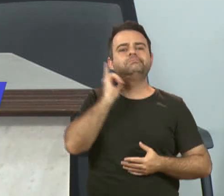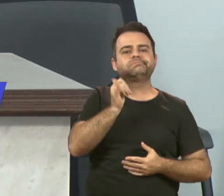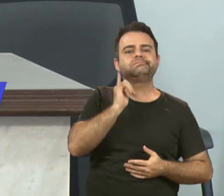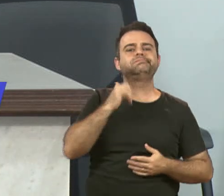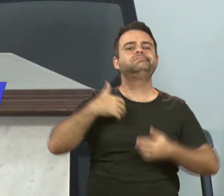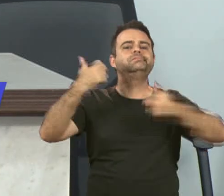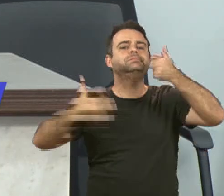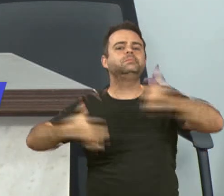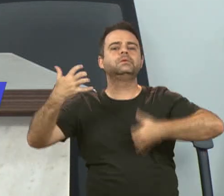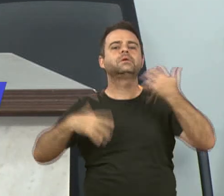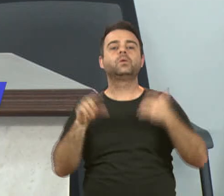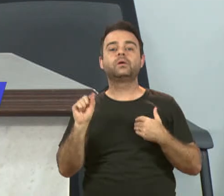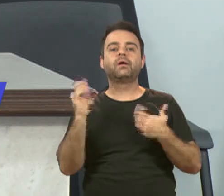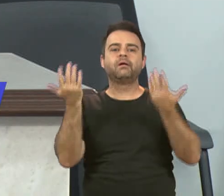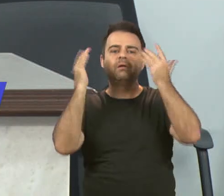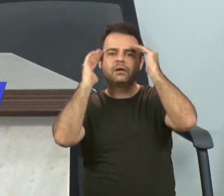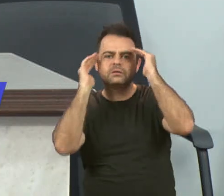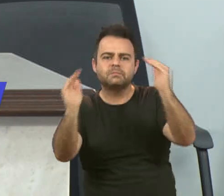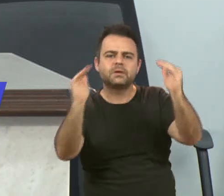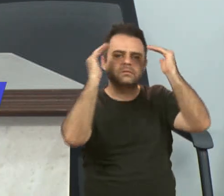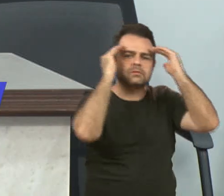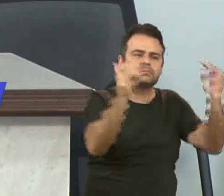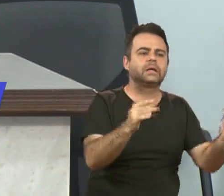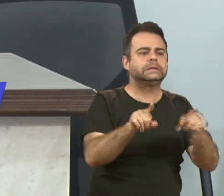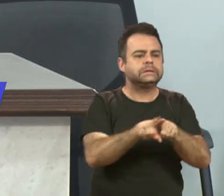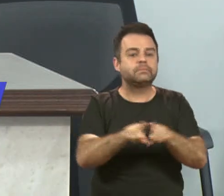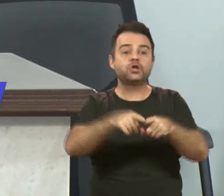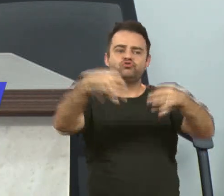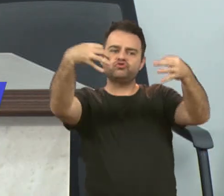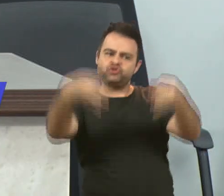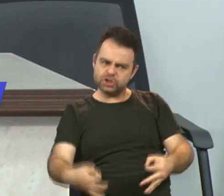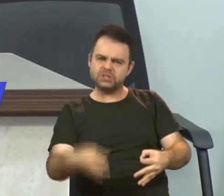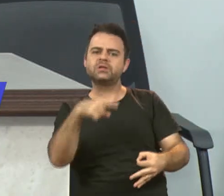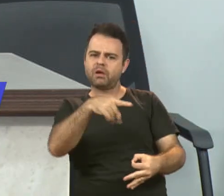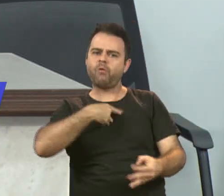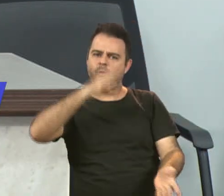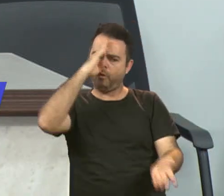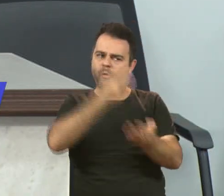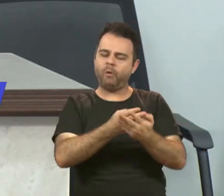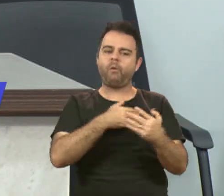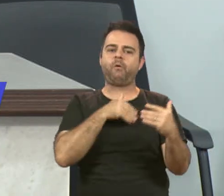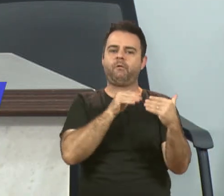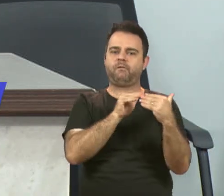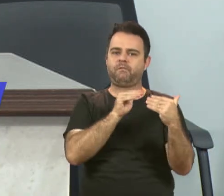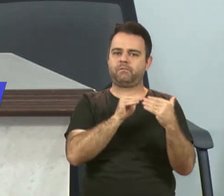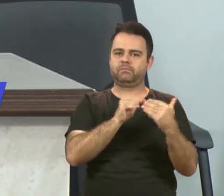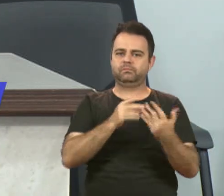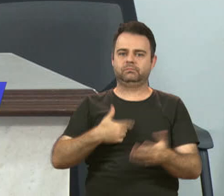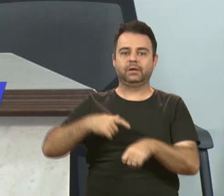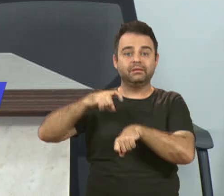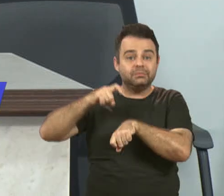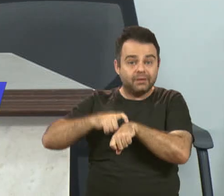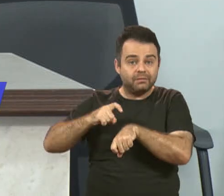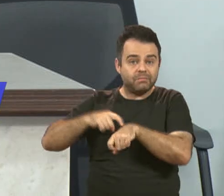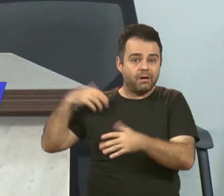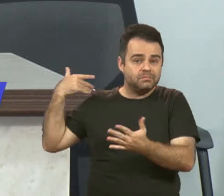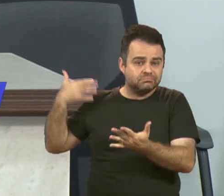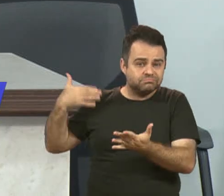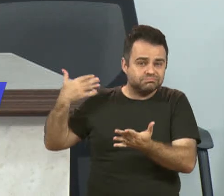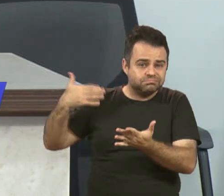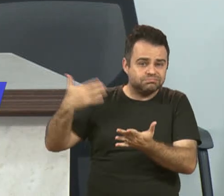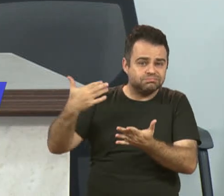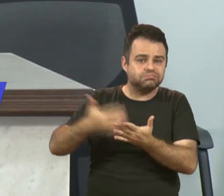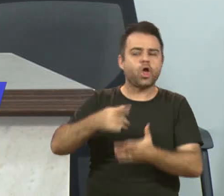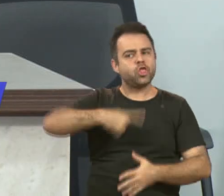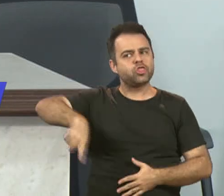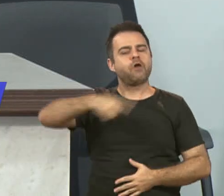respeito à verdade, à justiça. Então, esse tempo do desejo de defesa dos